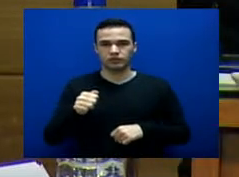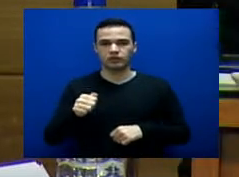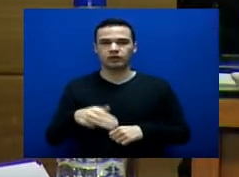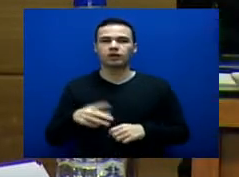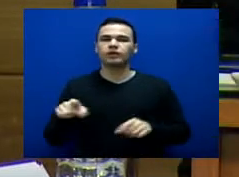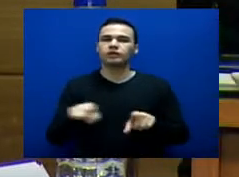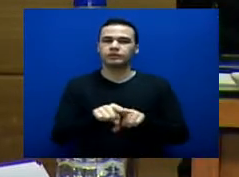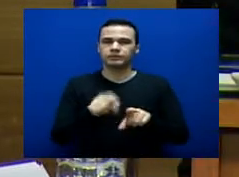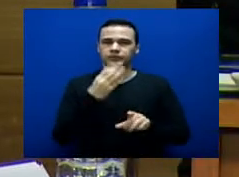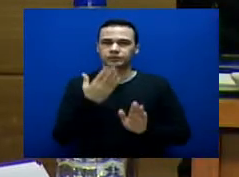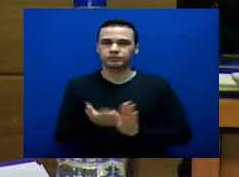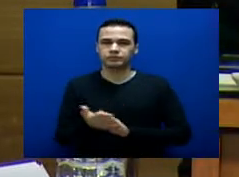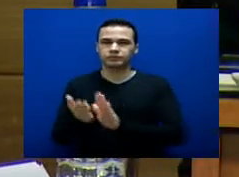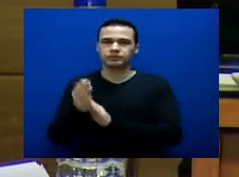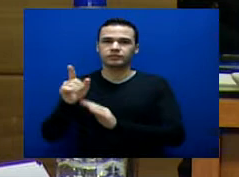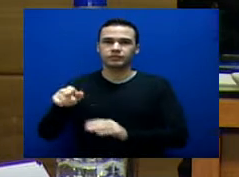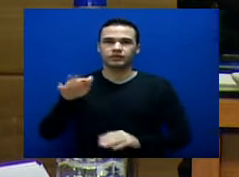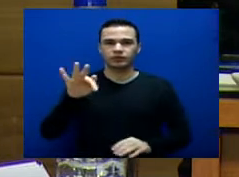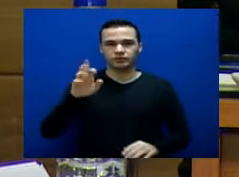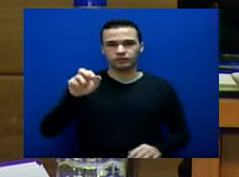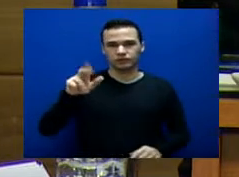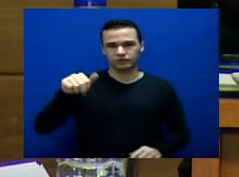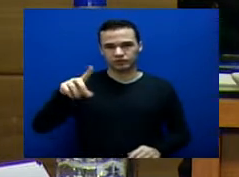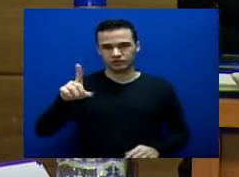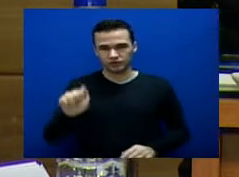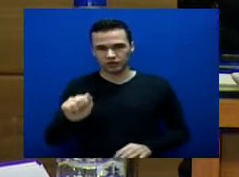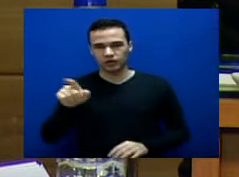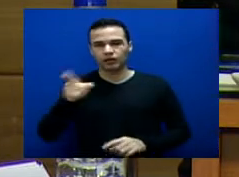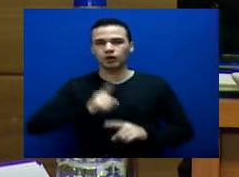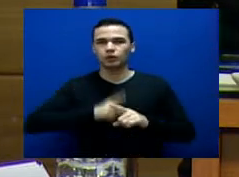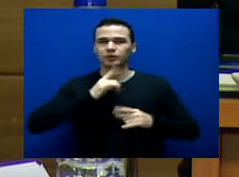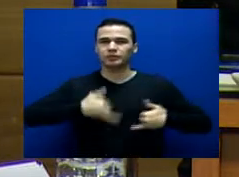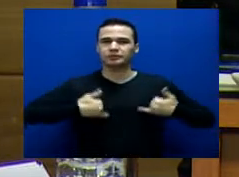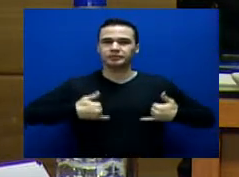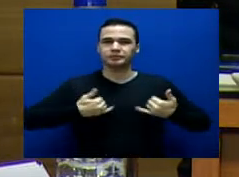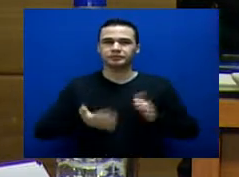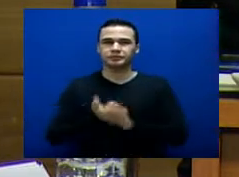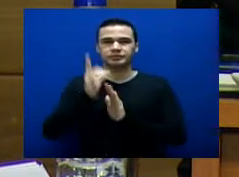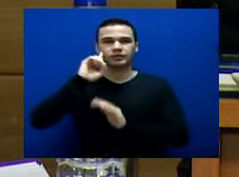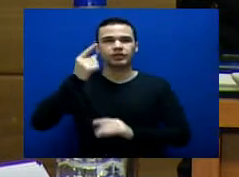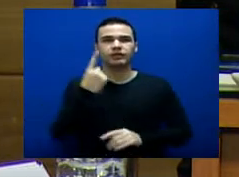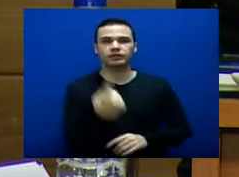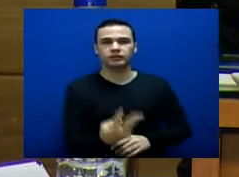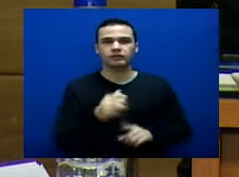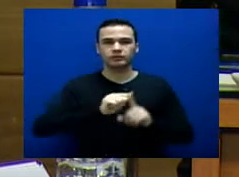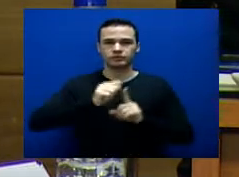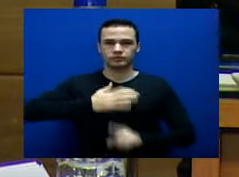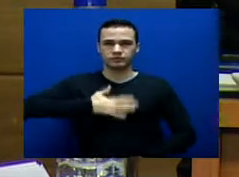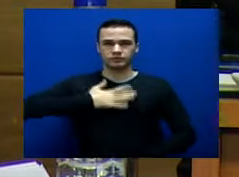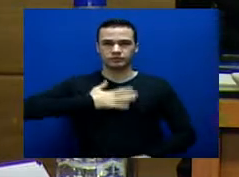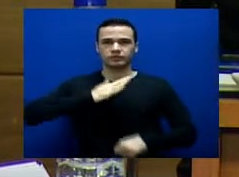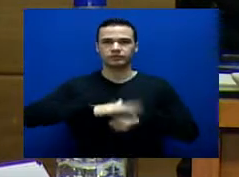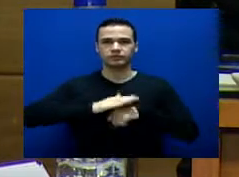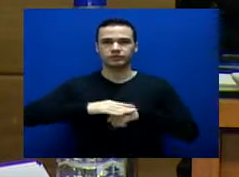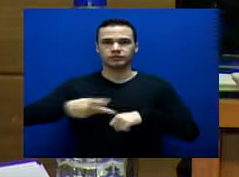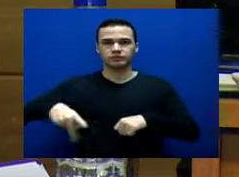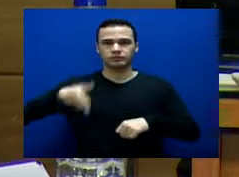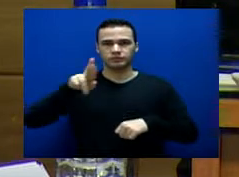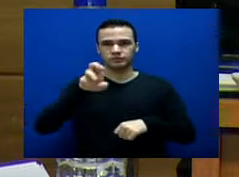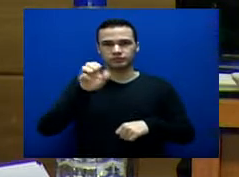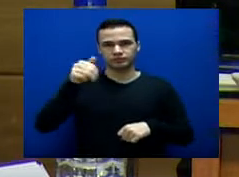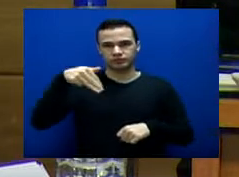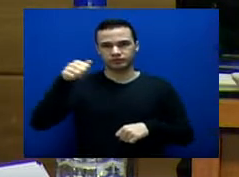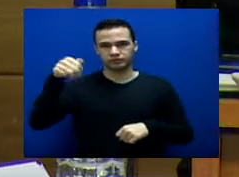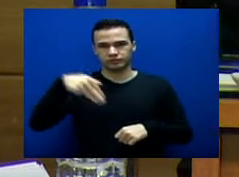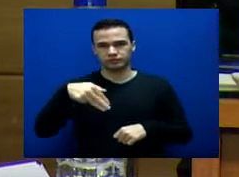Votos e congratulações a Fernanda Cristina de Moraes pela passagem da sua data natalícia, comemorado dia 13 de agosto, votos com o vereador Renan